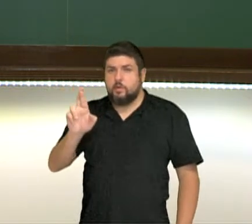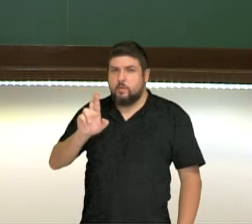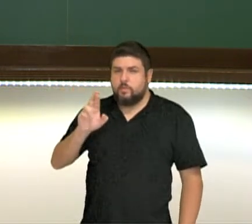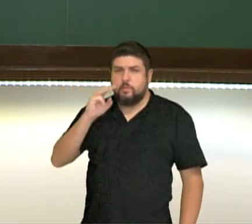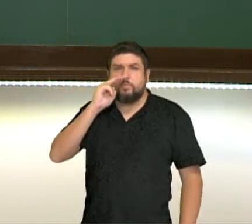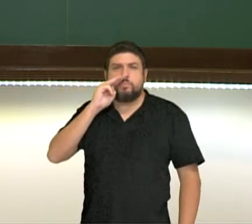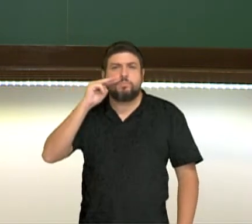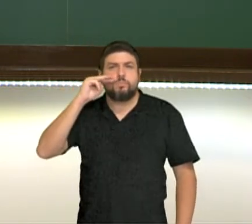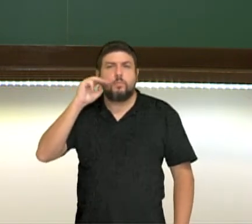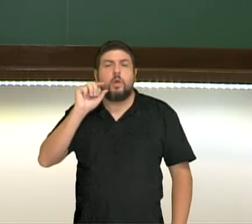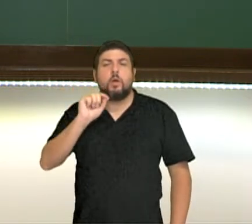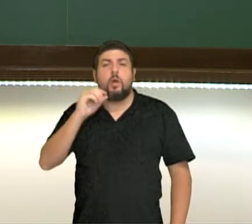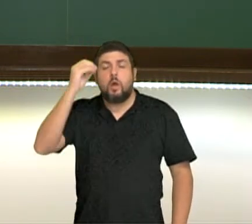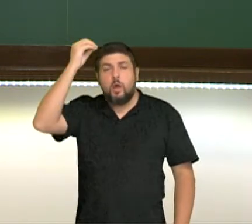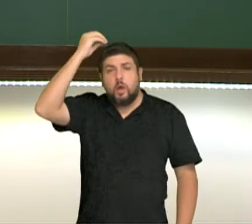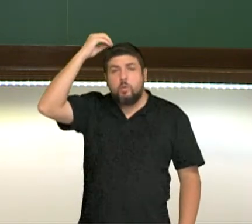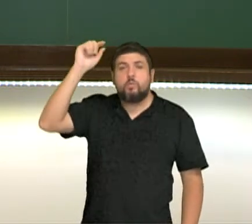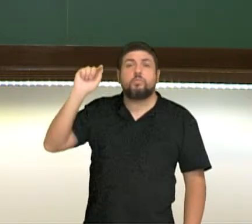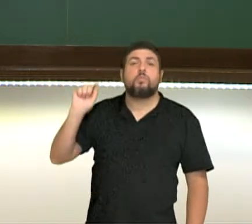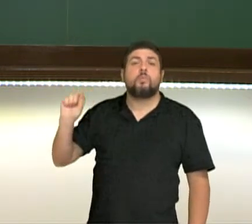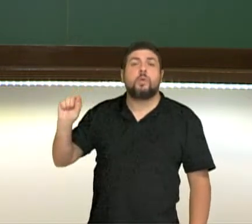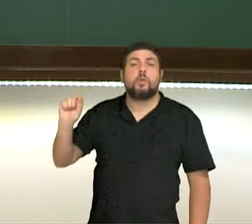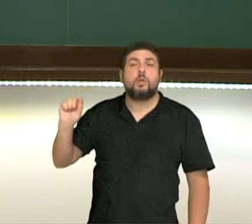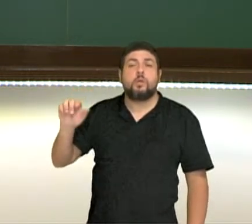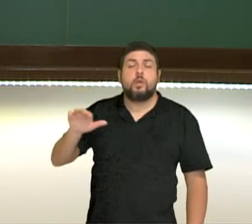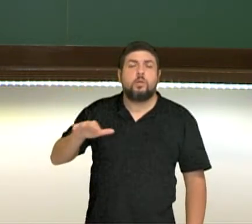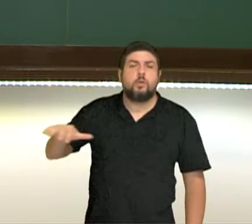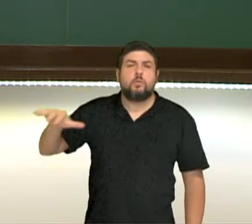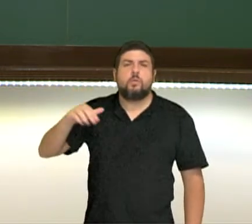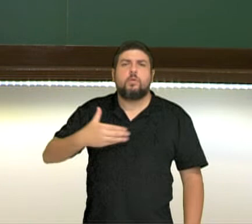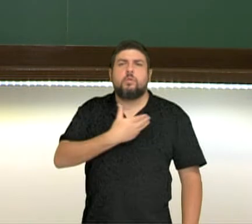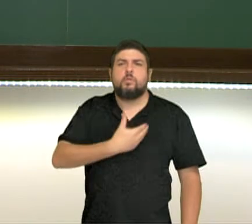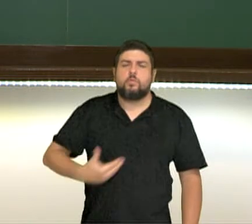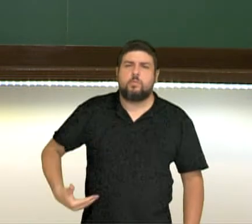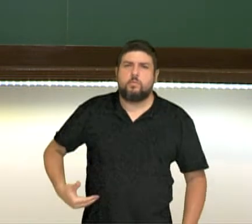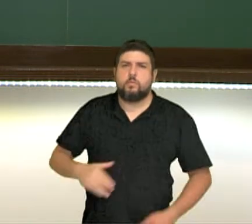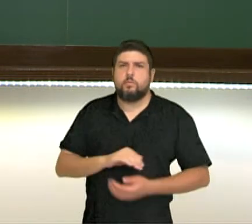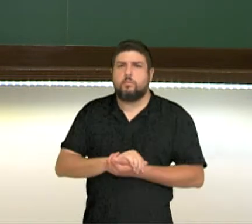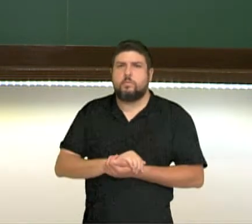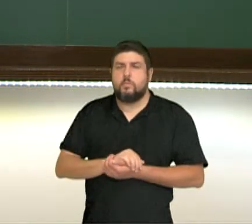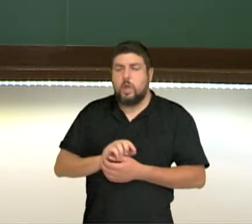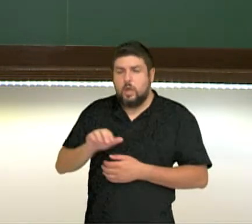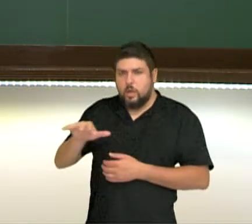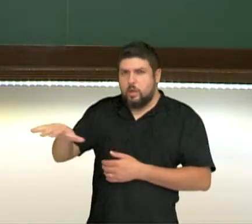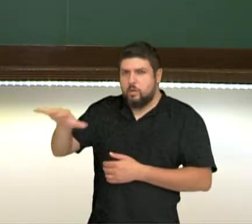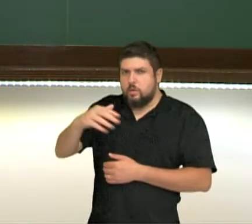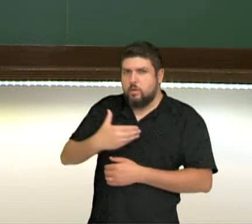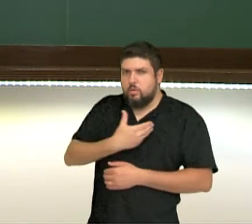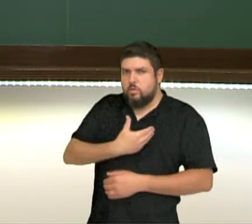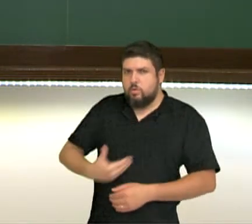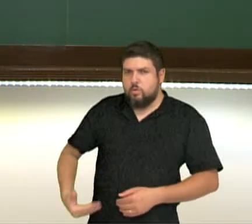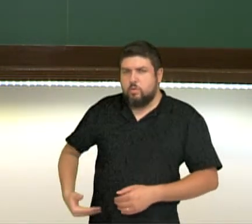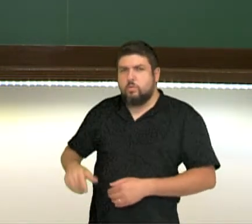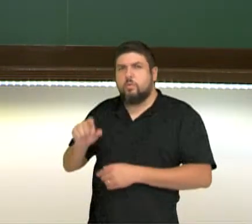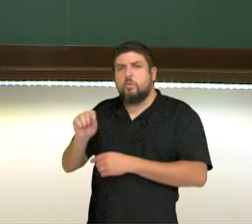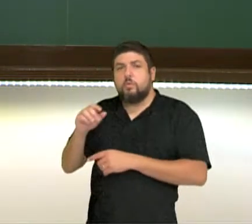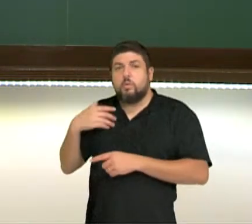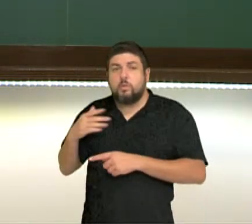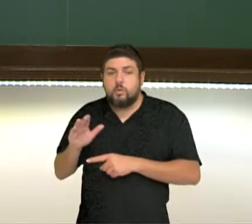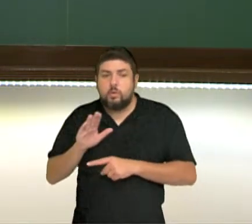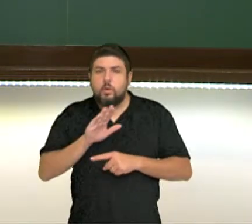governantes ou seja os governantes Tem que criar uma situação para melhoria da qualidade de vida da população